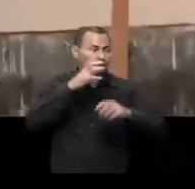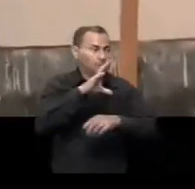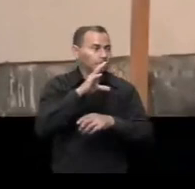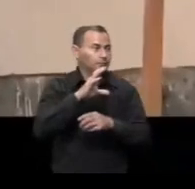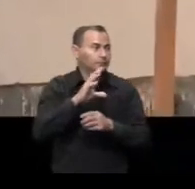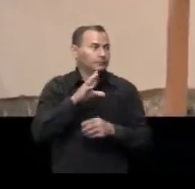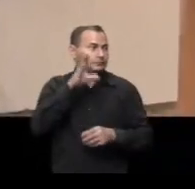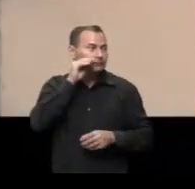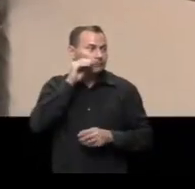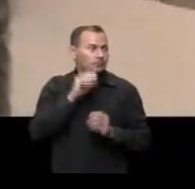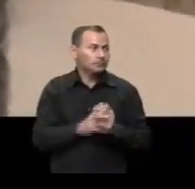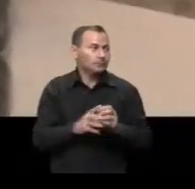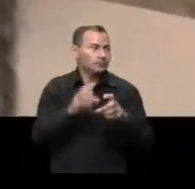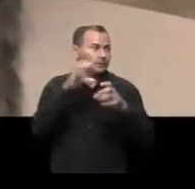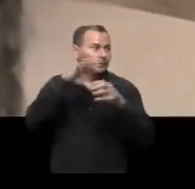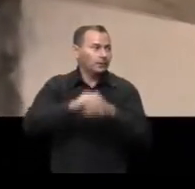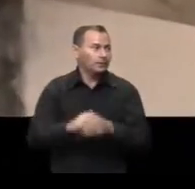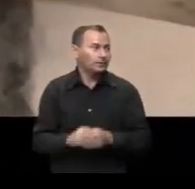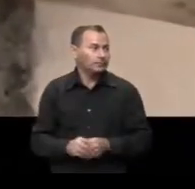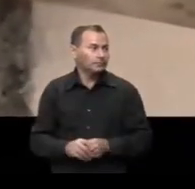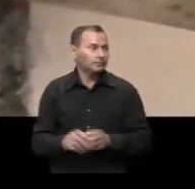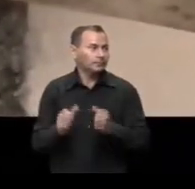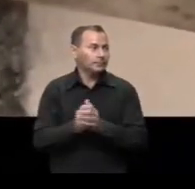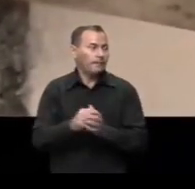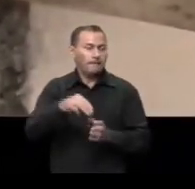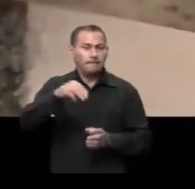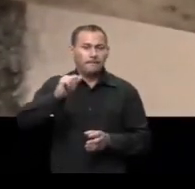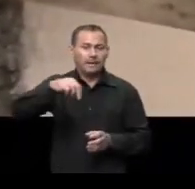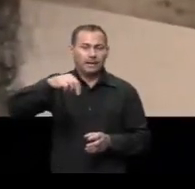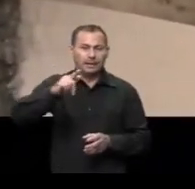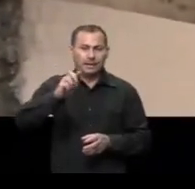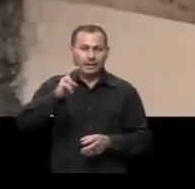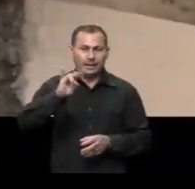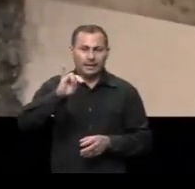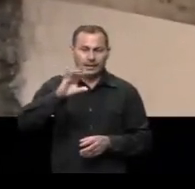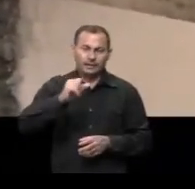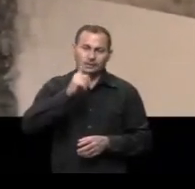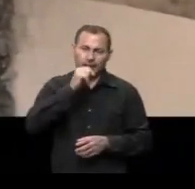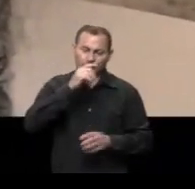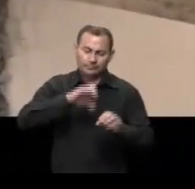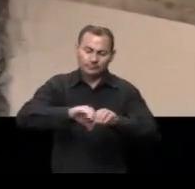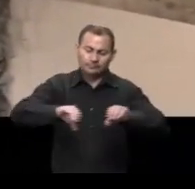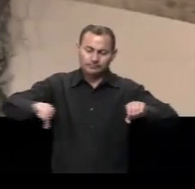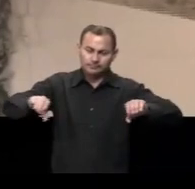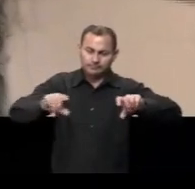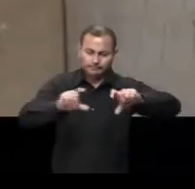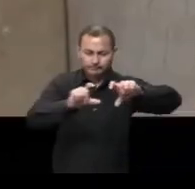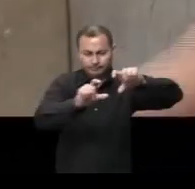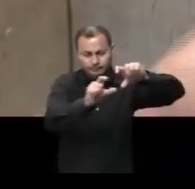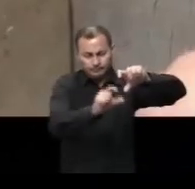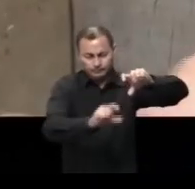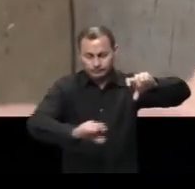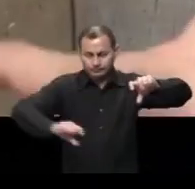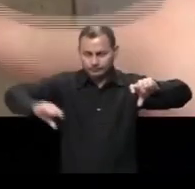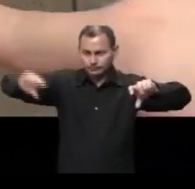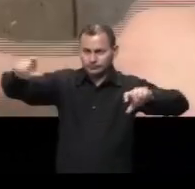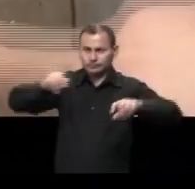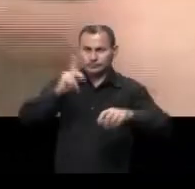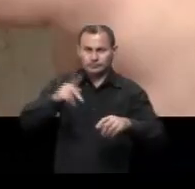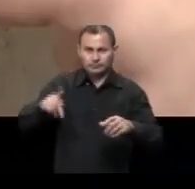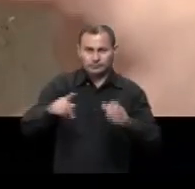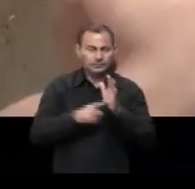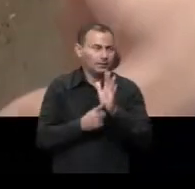funcionário segurando a outra parte da mangueira. E conforme, quer ver, o professor vai mostrar